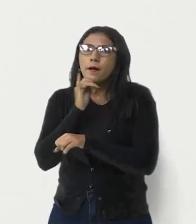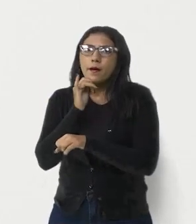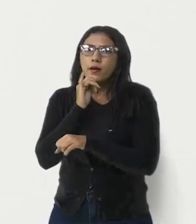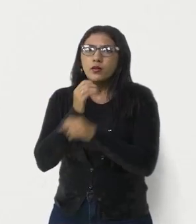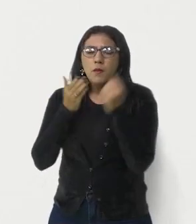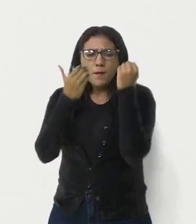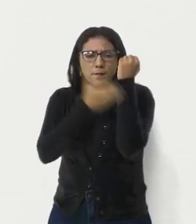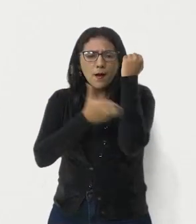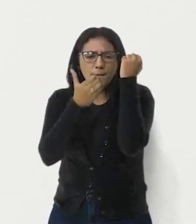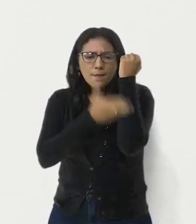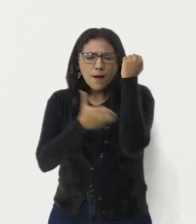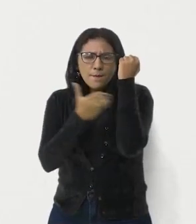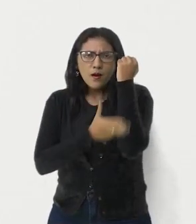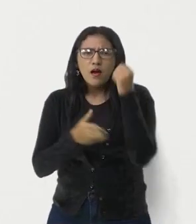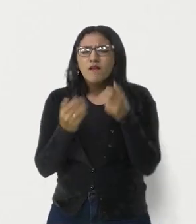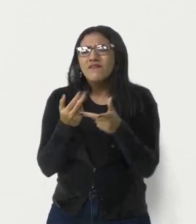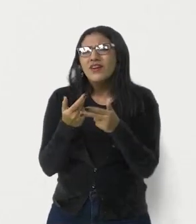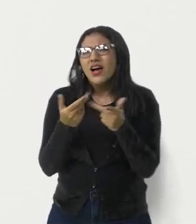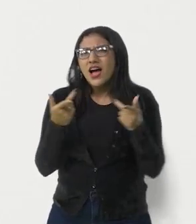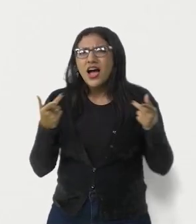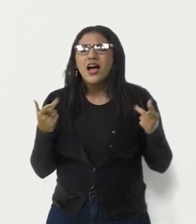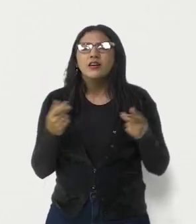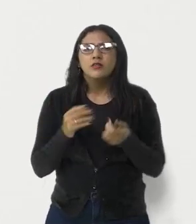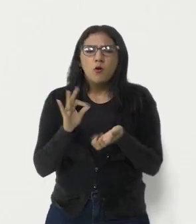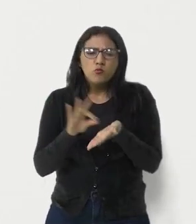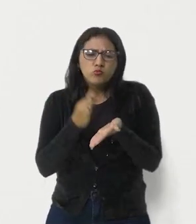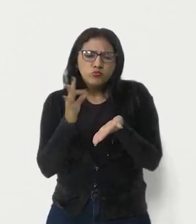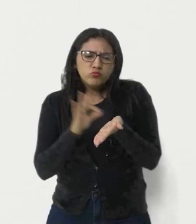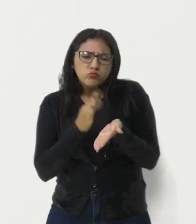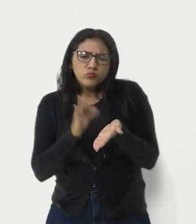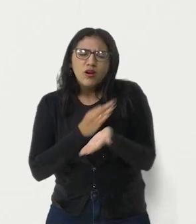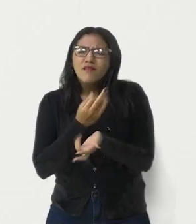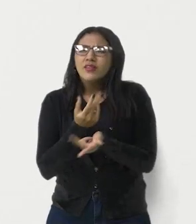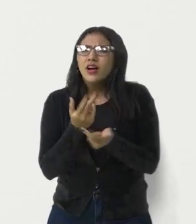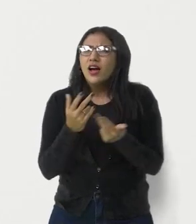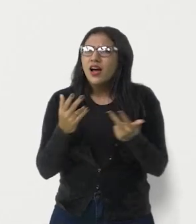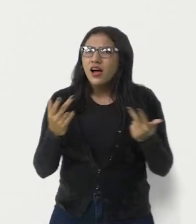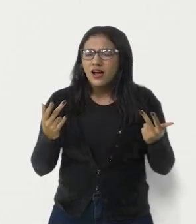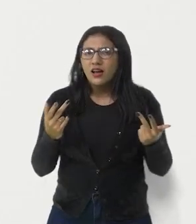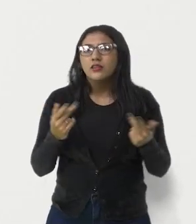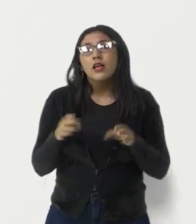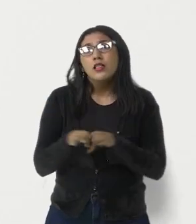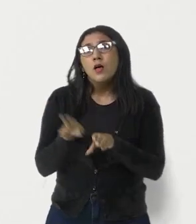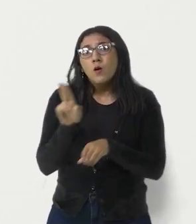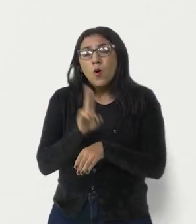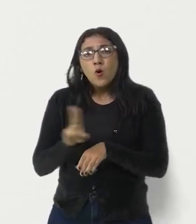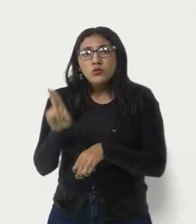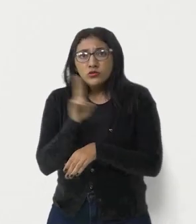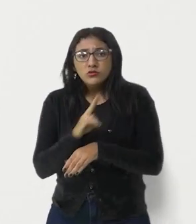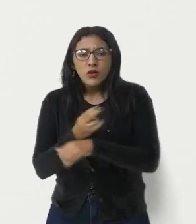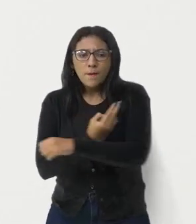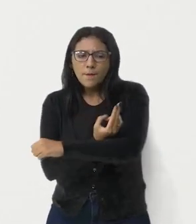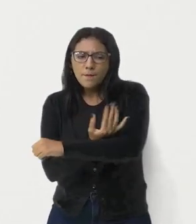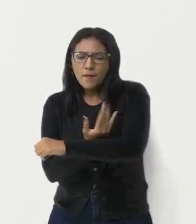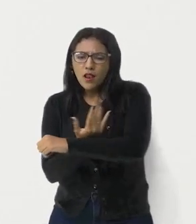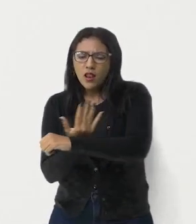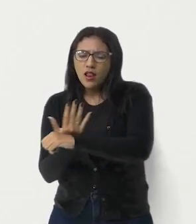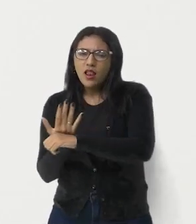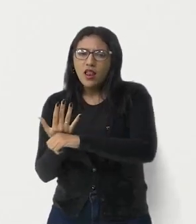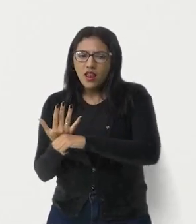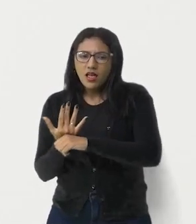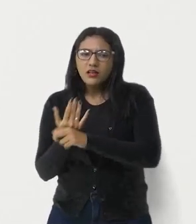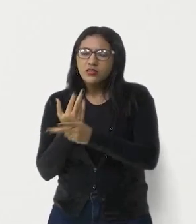um material de artesanato também, e até mesmo eles podem utilizar as plantas e as cascas das árvores